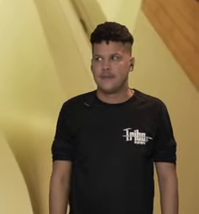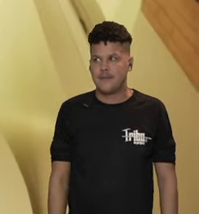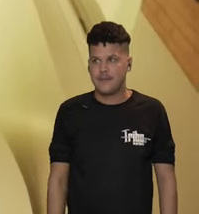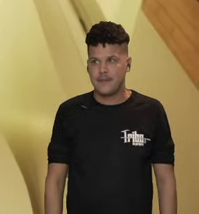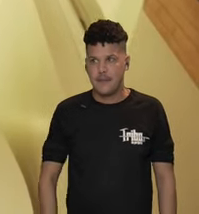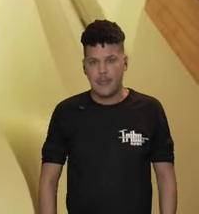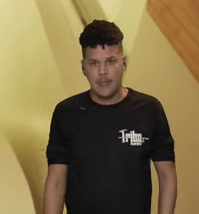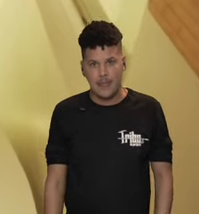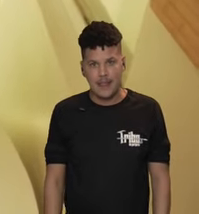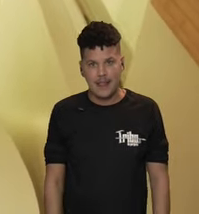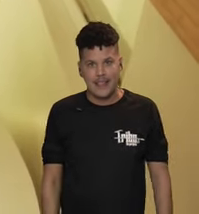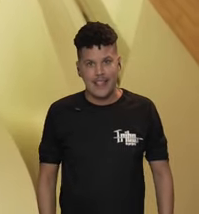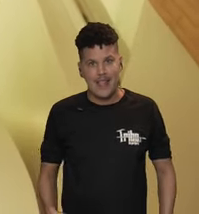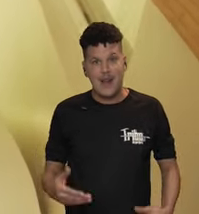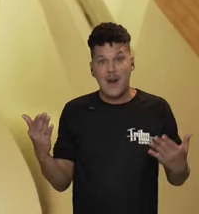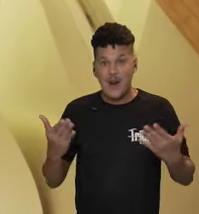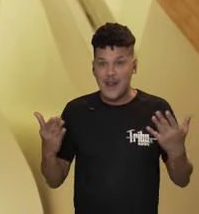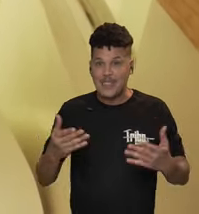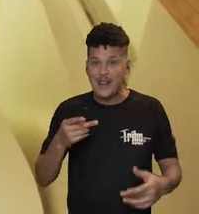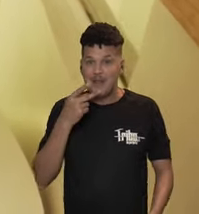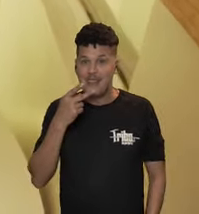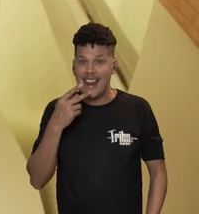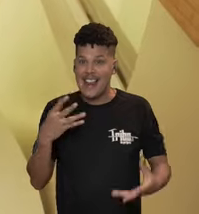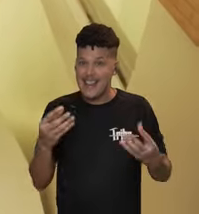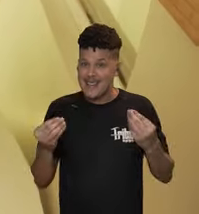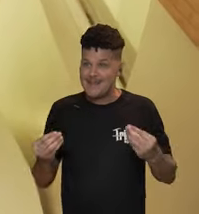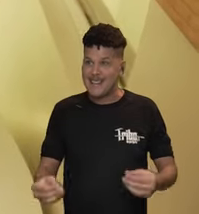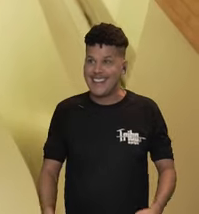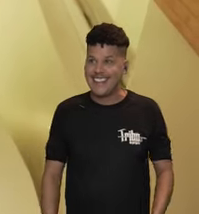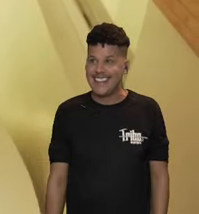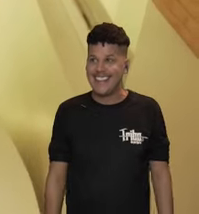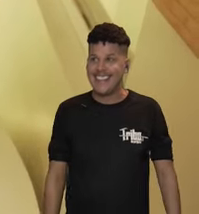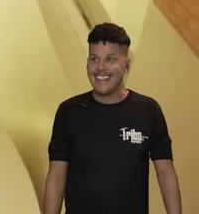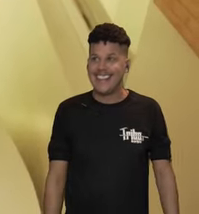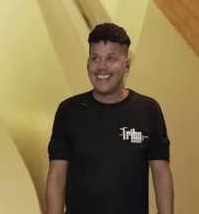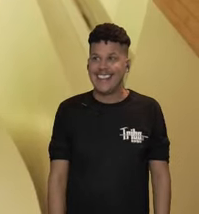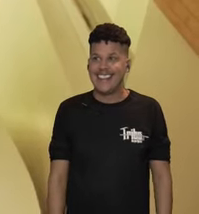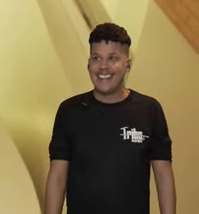tô falado hoje, velho. Tô... Tá parecendo o homem da cobra.